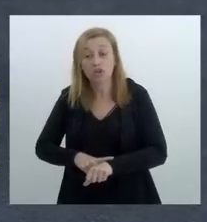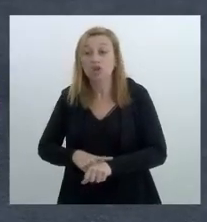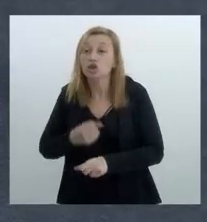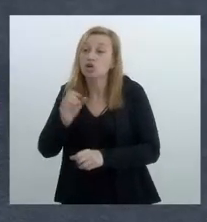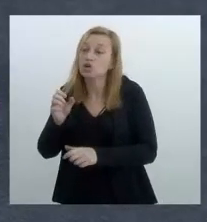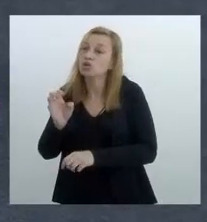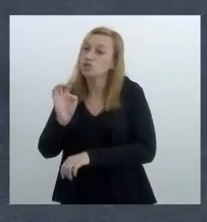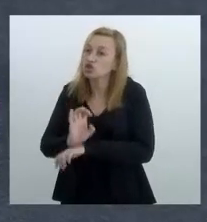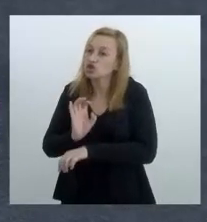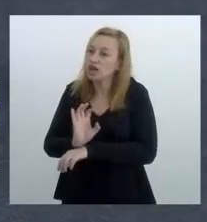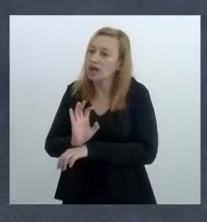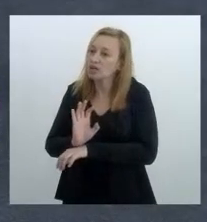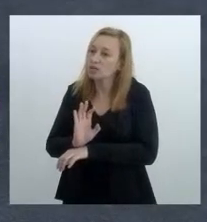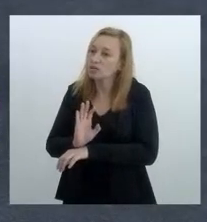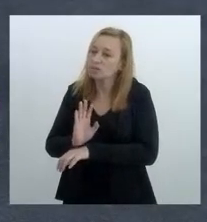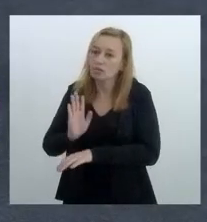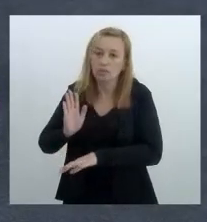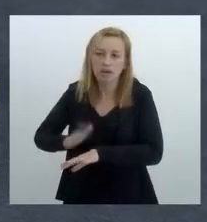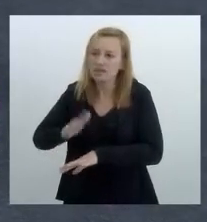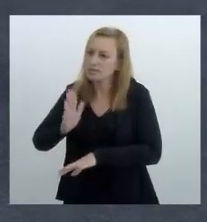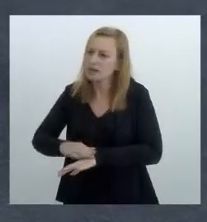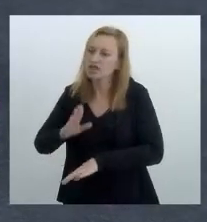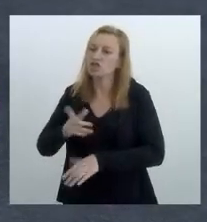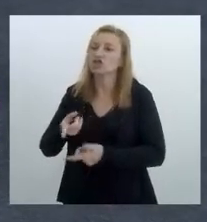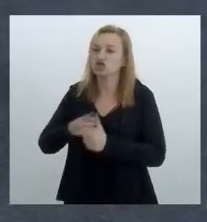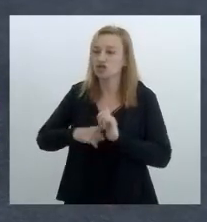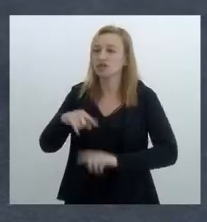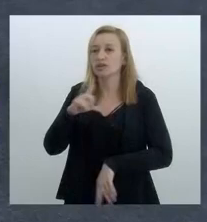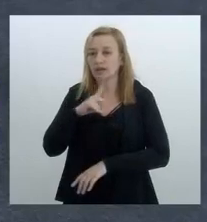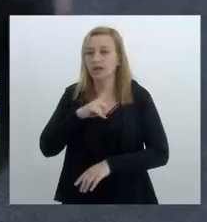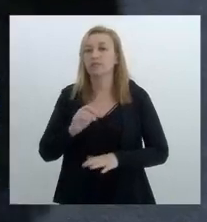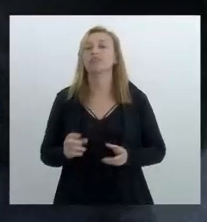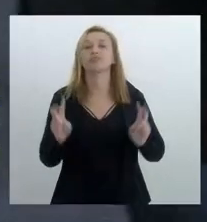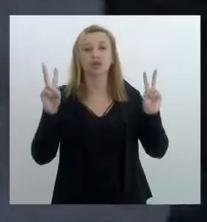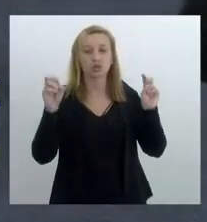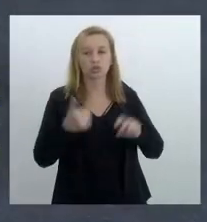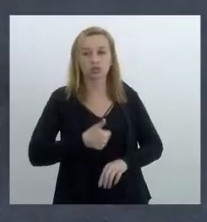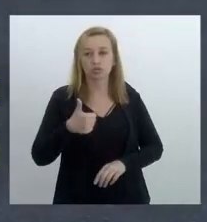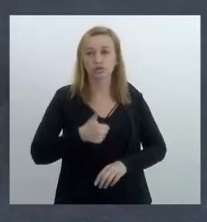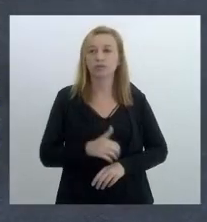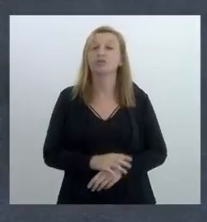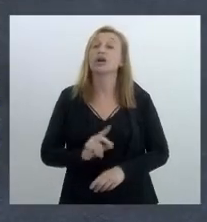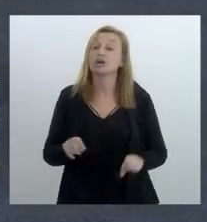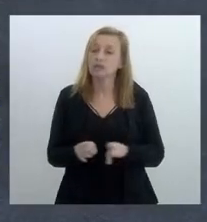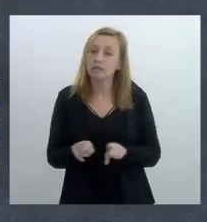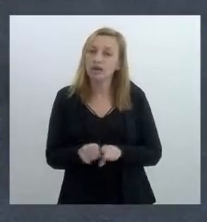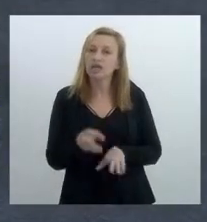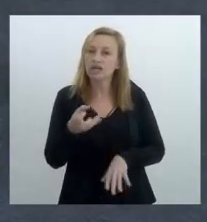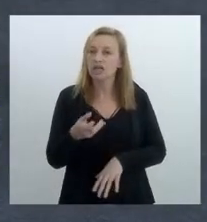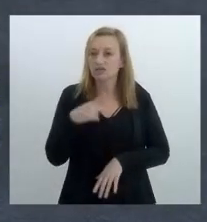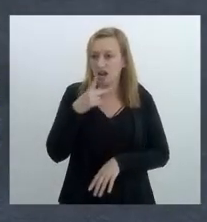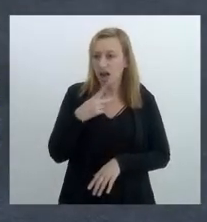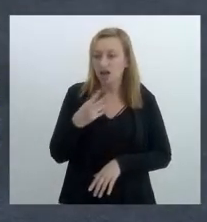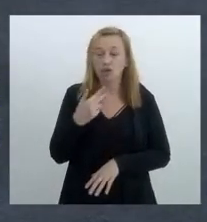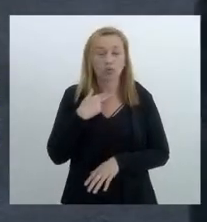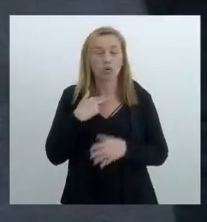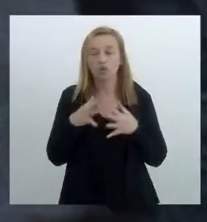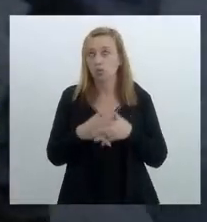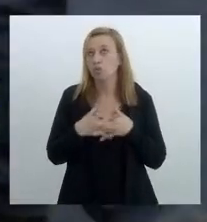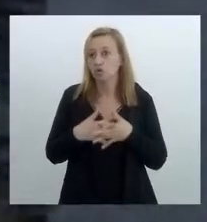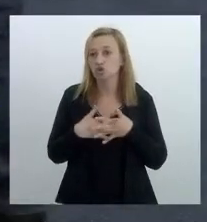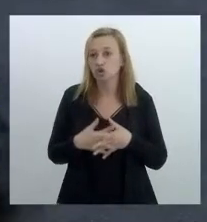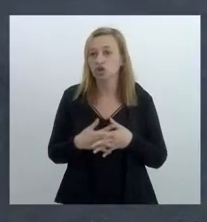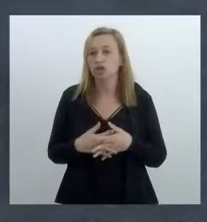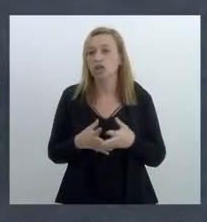ele acumula uma dívida cada vez maior. Essa é a primeira questão. Também queria ressaltar que a gente não pode confundir